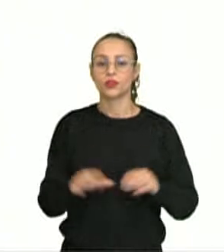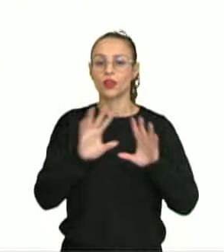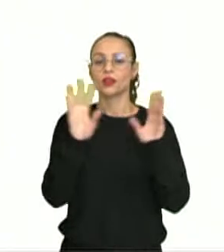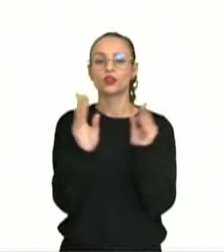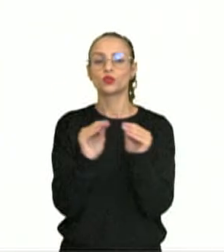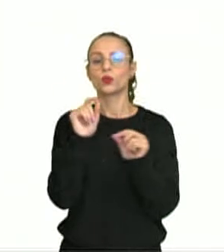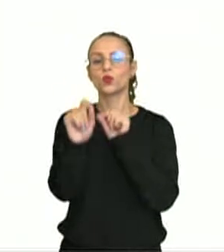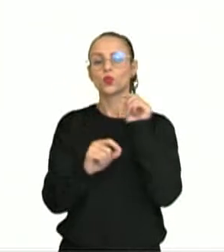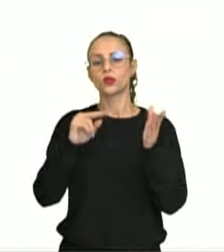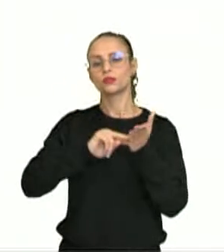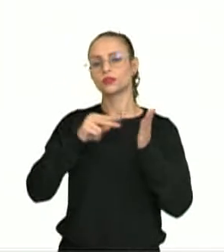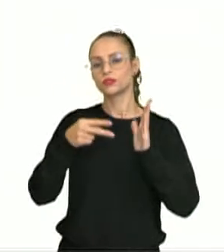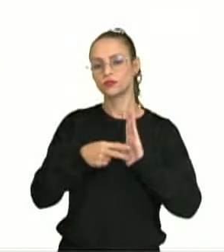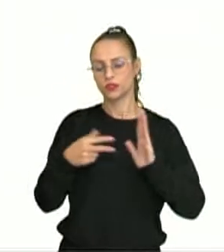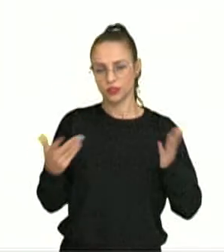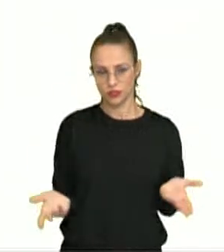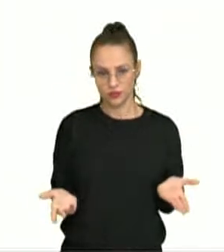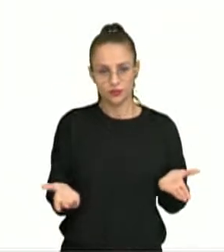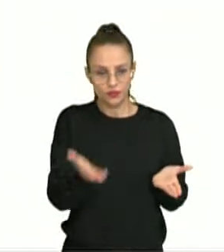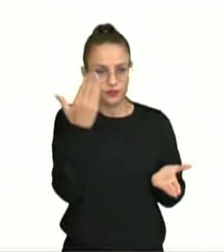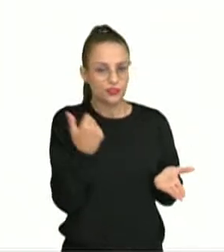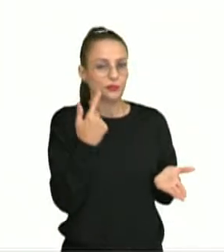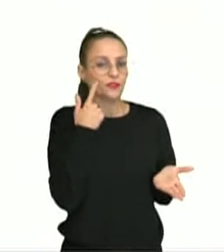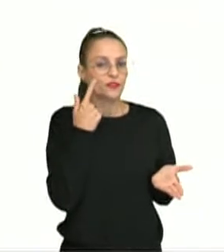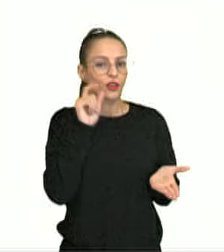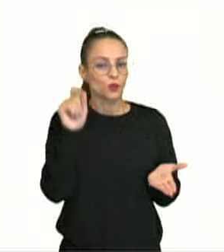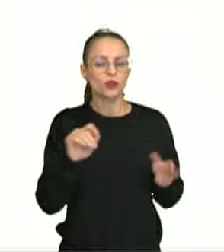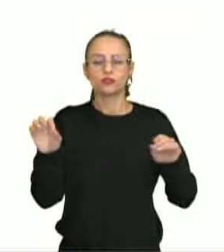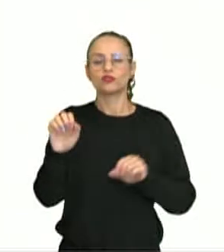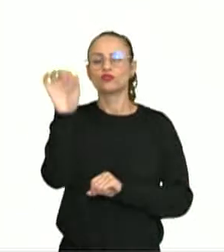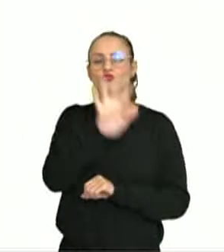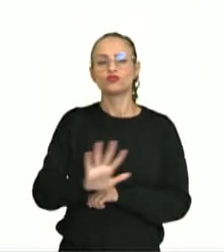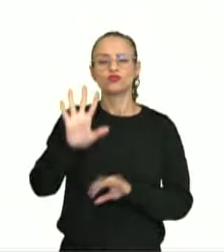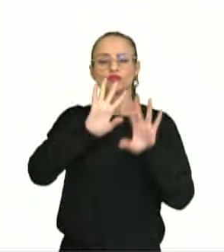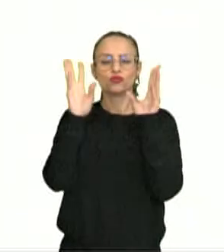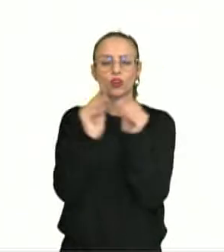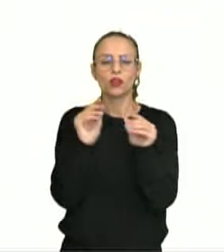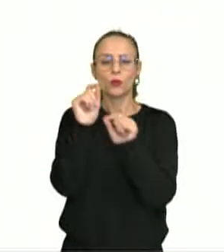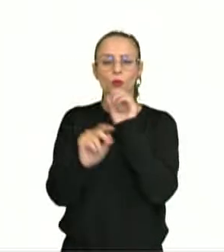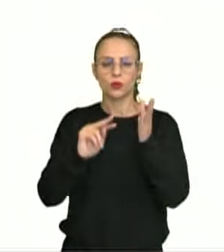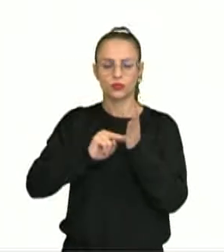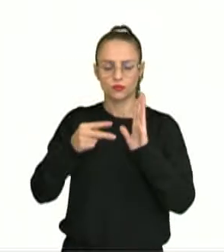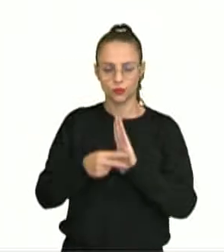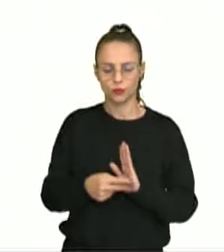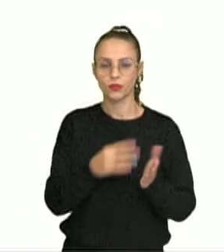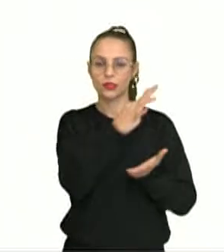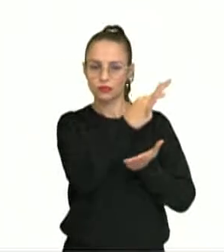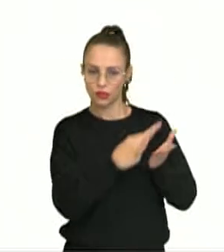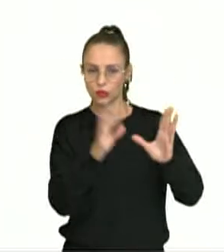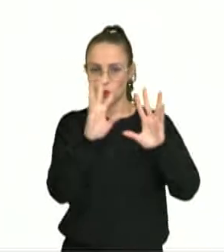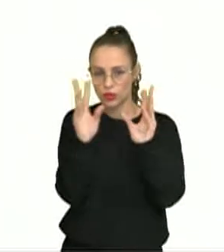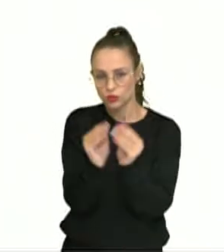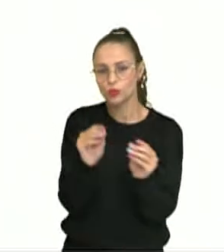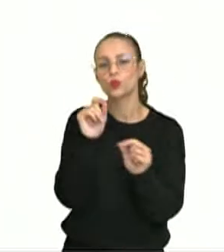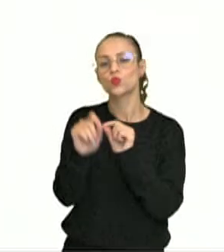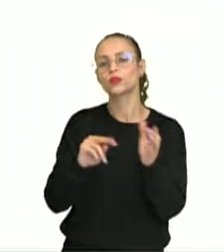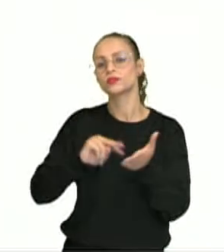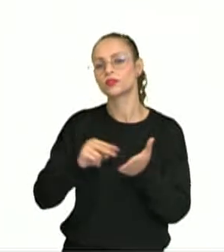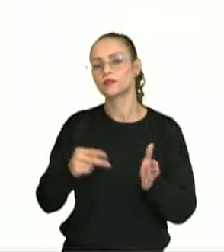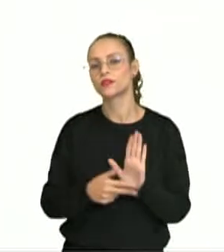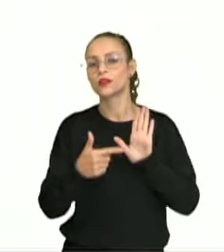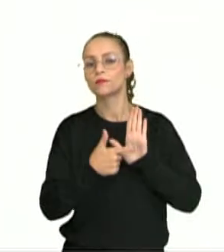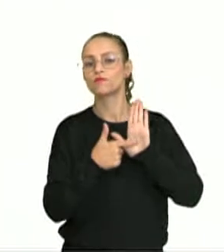Resumir, o que significa então? Vamos ver aqui um apanhado geral? Resumir um texto significa apontar